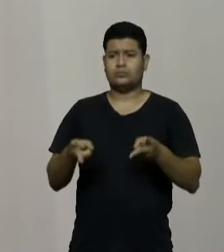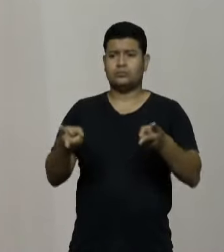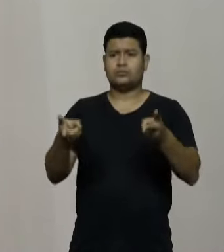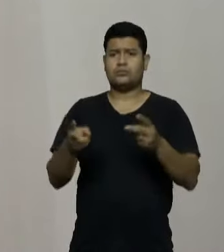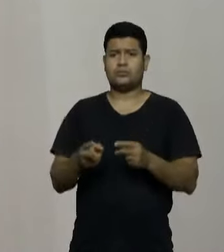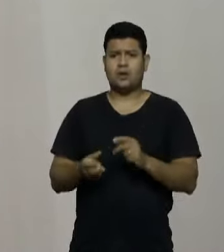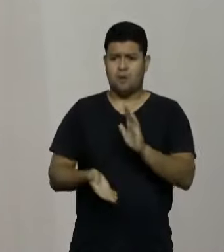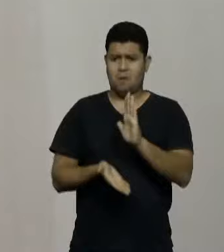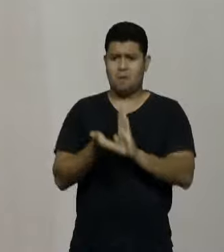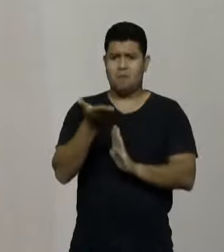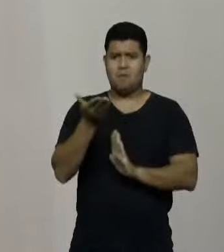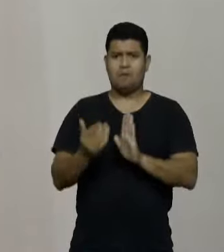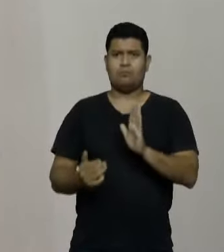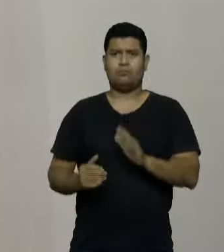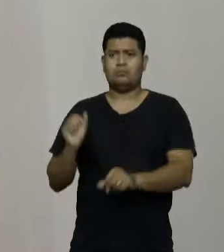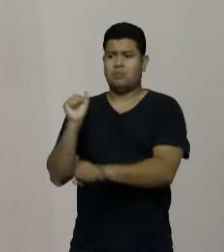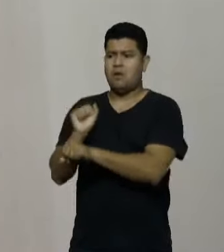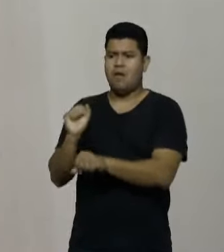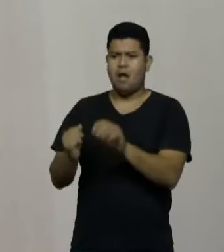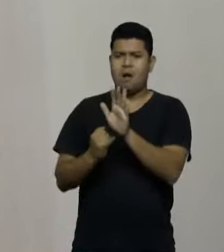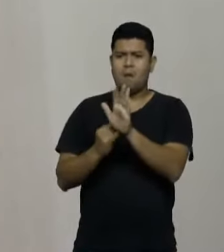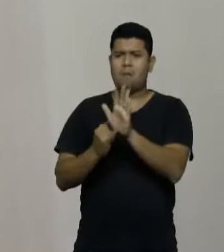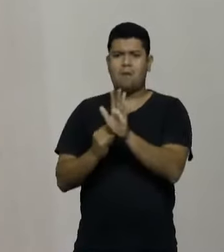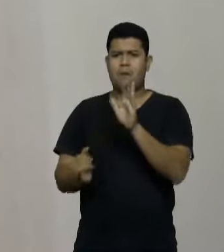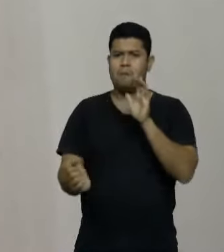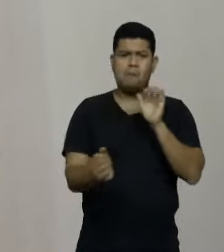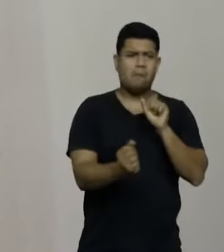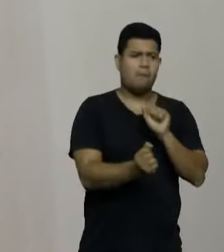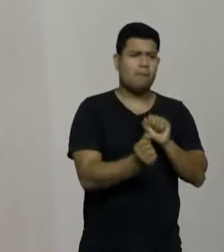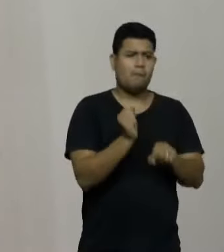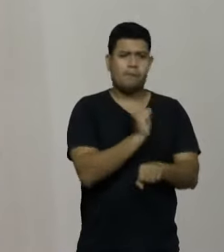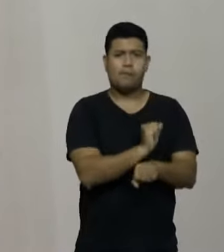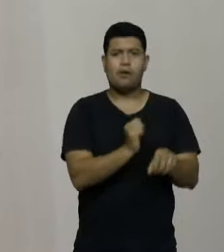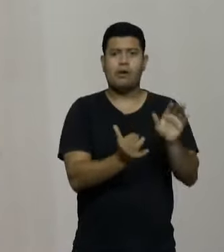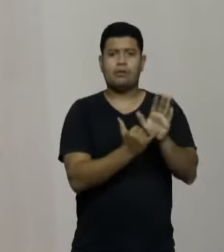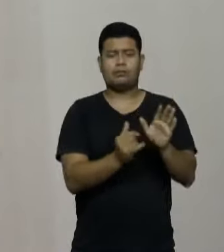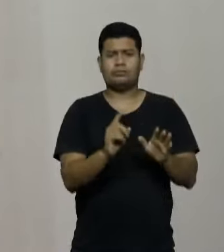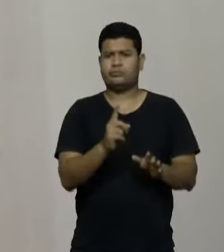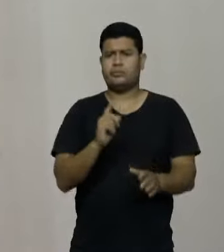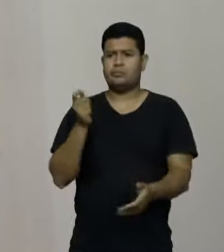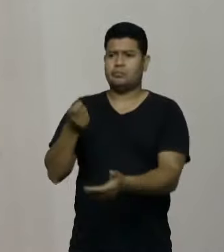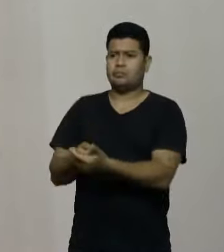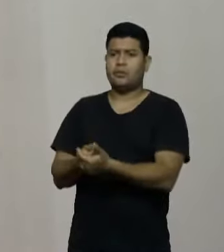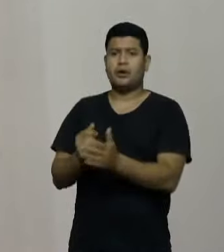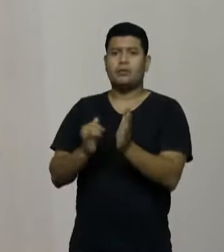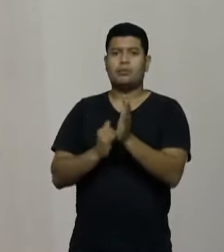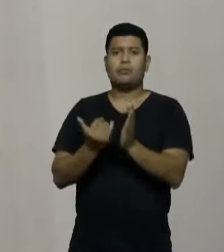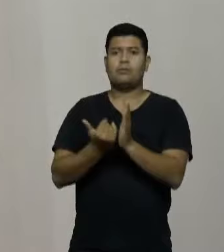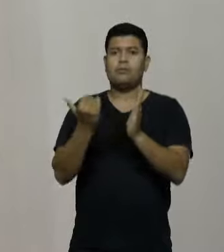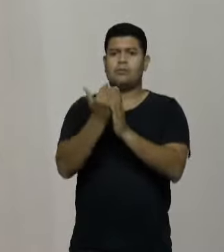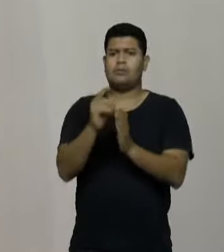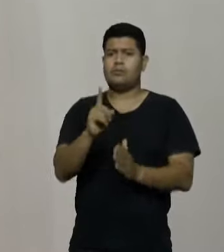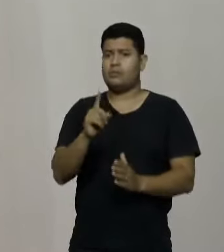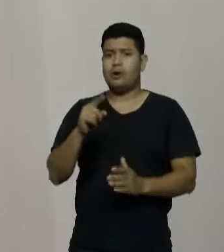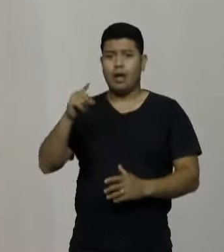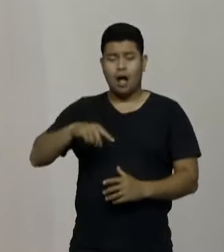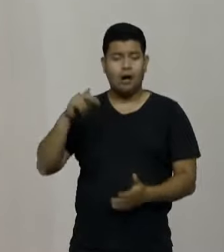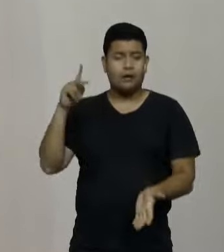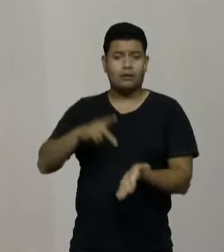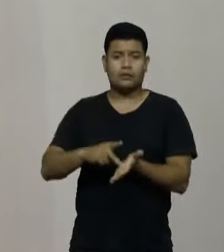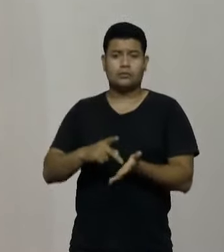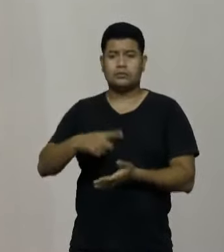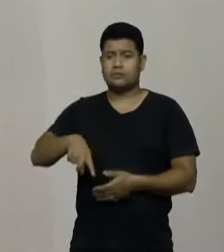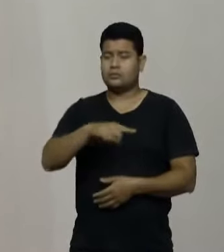congelar imposto, vamos congelar isso. Não. Não é questão de pagar mais imposto, pagar menos imposto. É a realidade que nós estamos